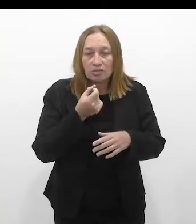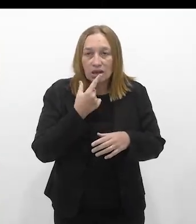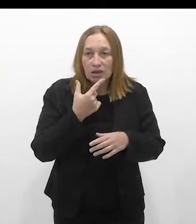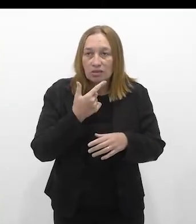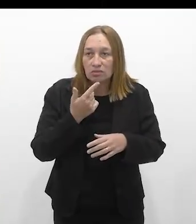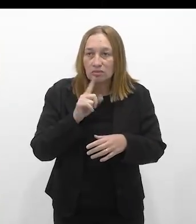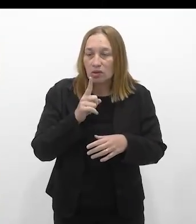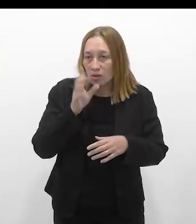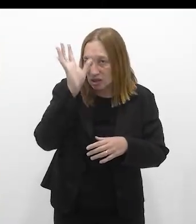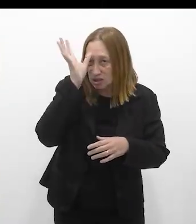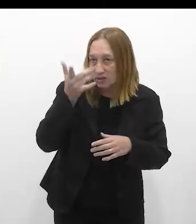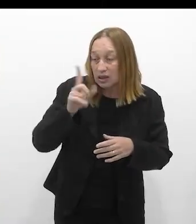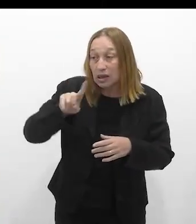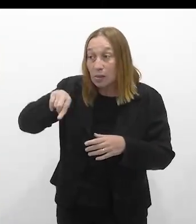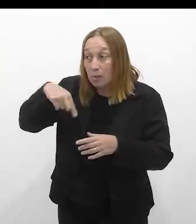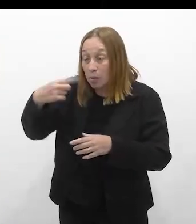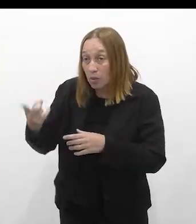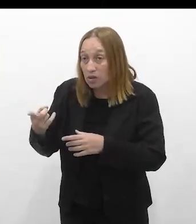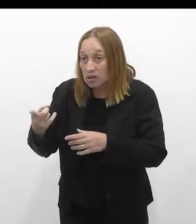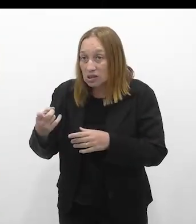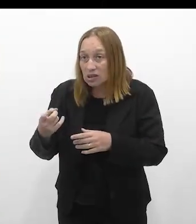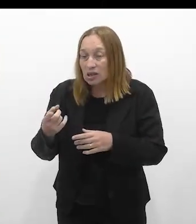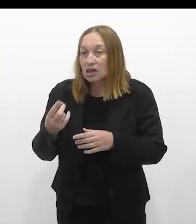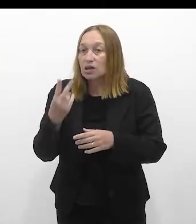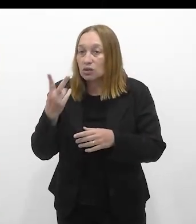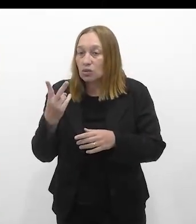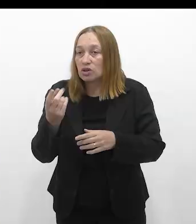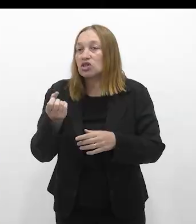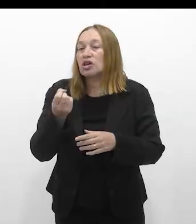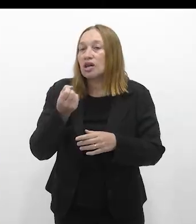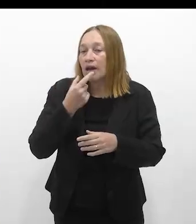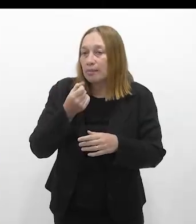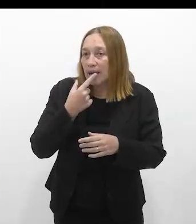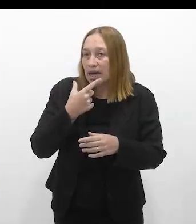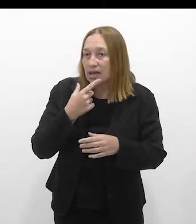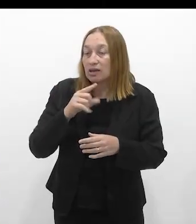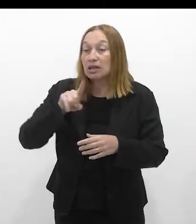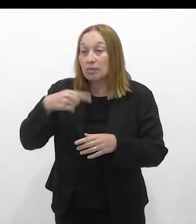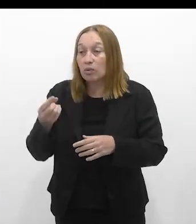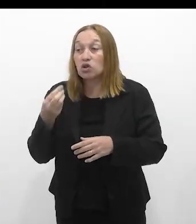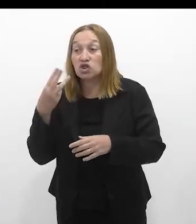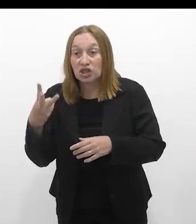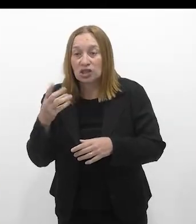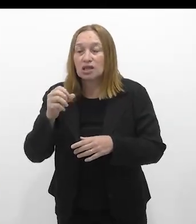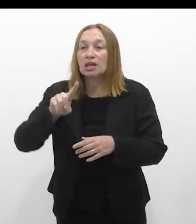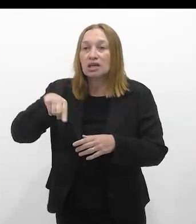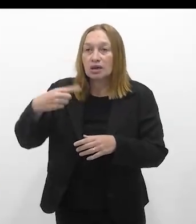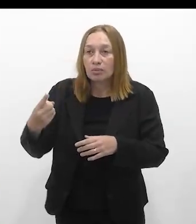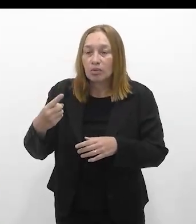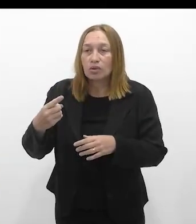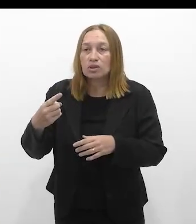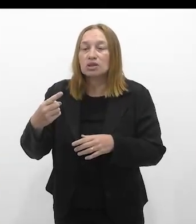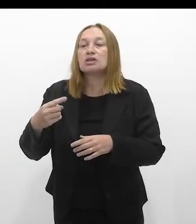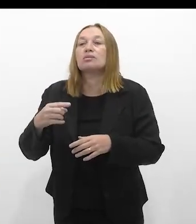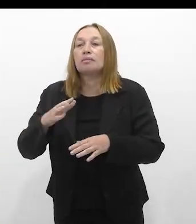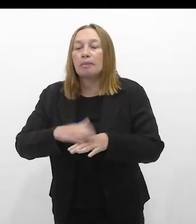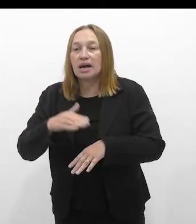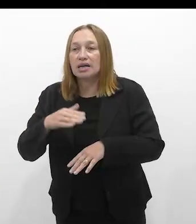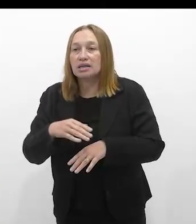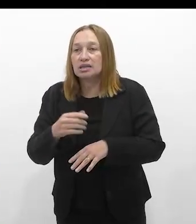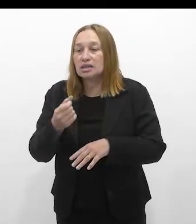remédio, resolvia. Dá uns anos para frente, tem que tomar 2, 3. Dá uns anos para frente, está tomando 2